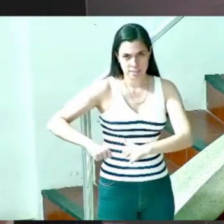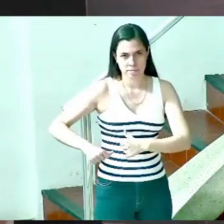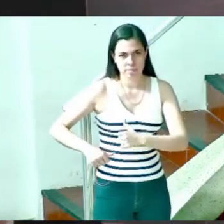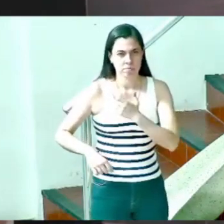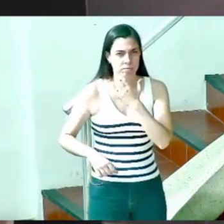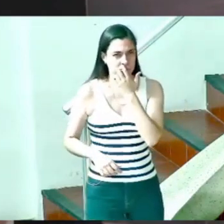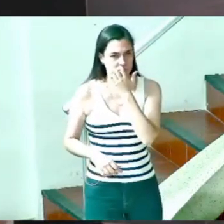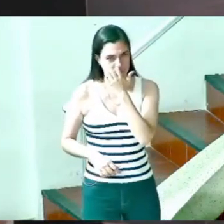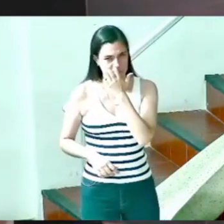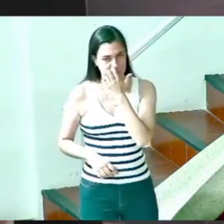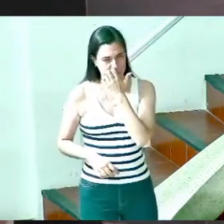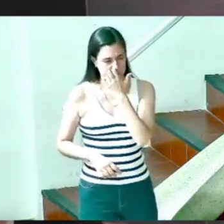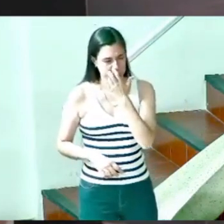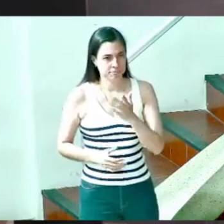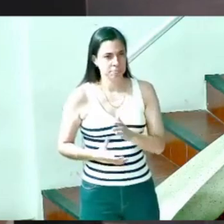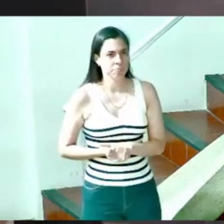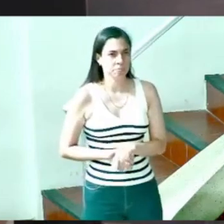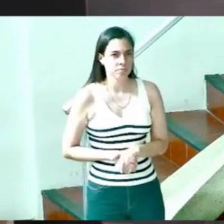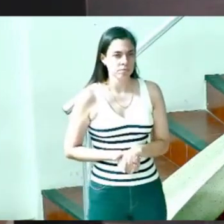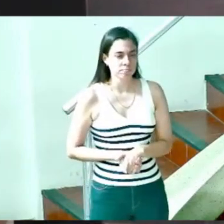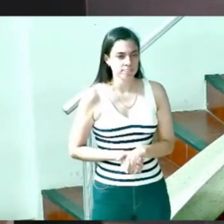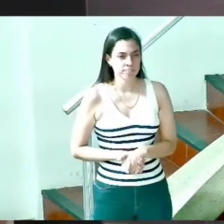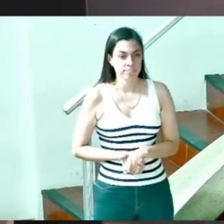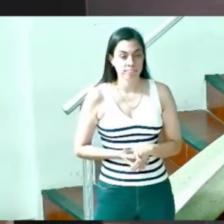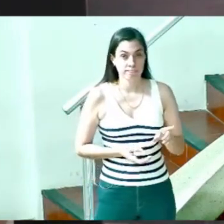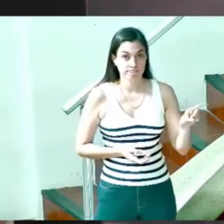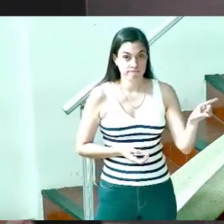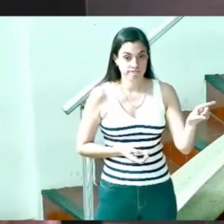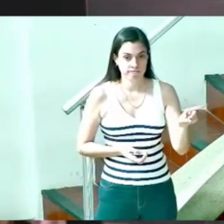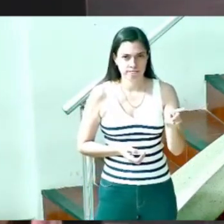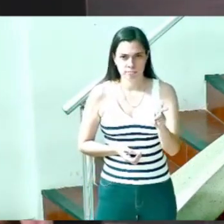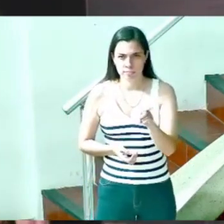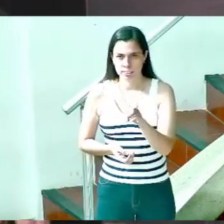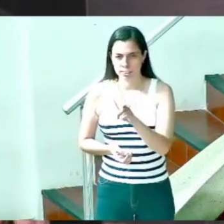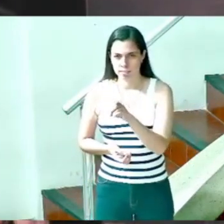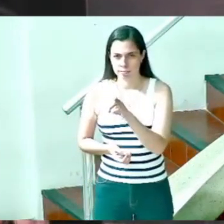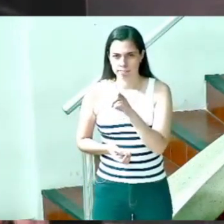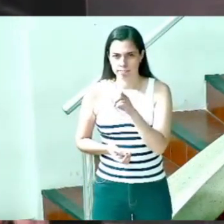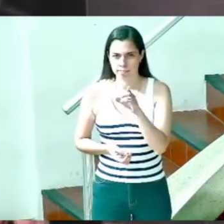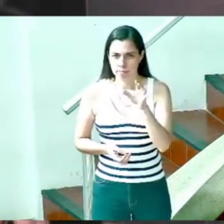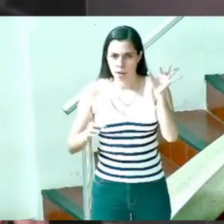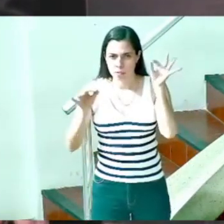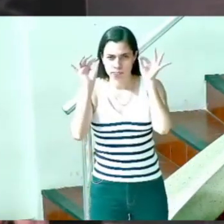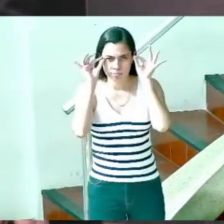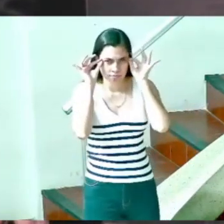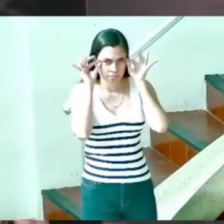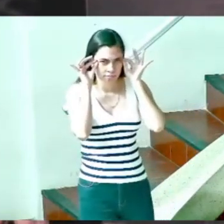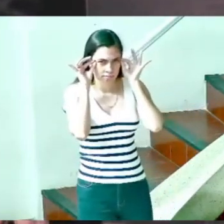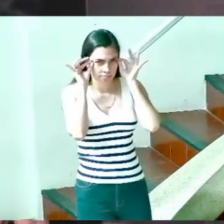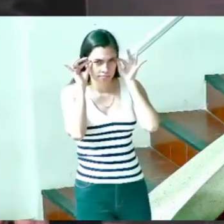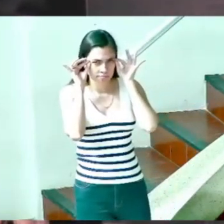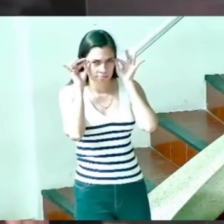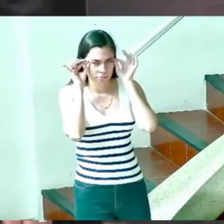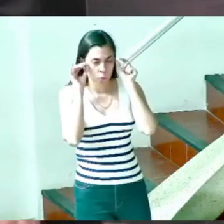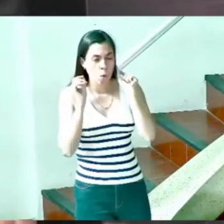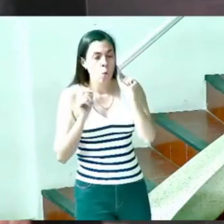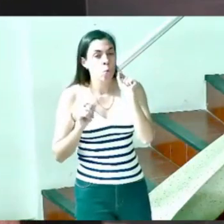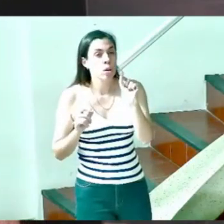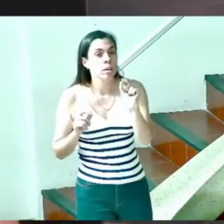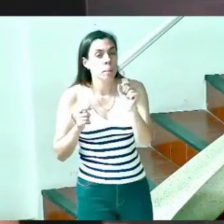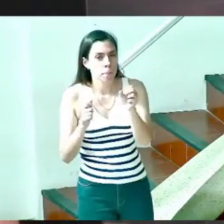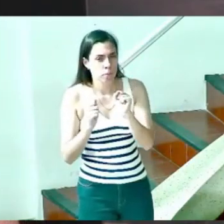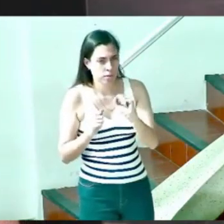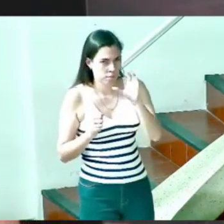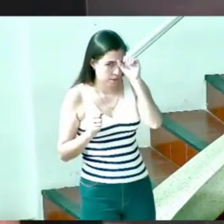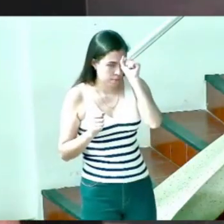há um ponto para uma aplicação: você conhece os seus pecados. Você conhece bem